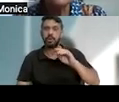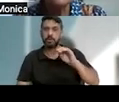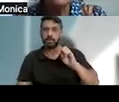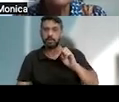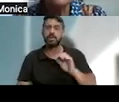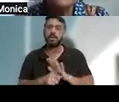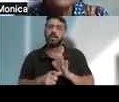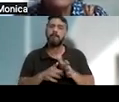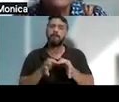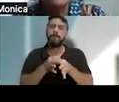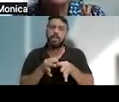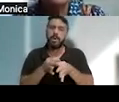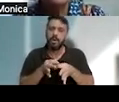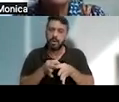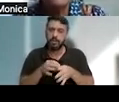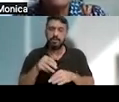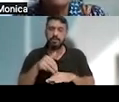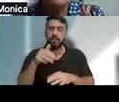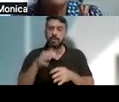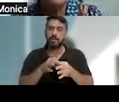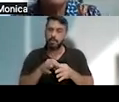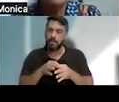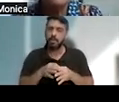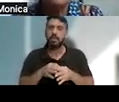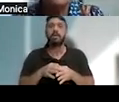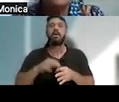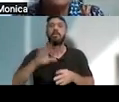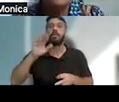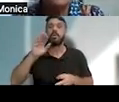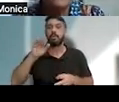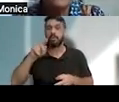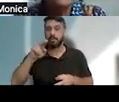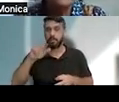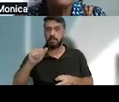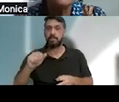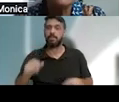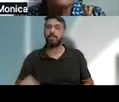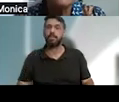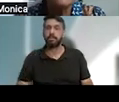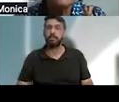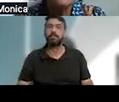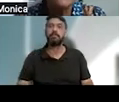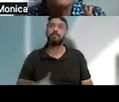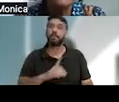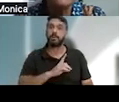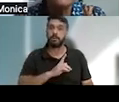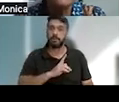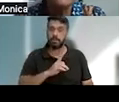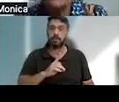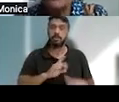aqui é mestranda lá no campus de do que de Caxias e vem